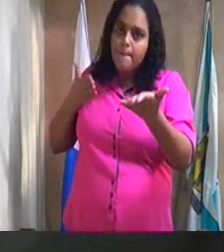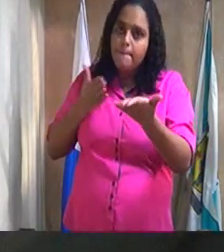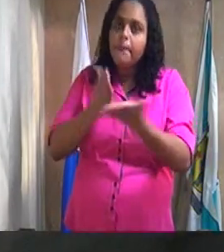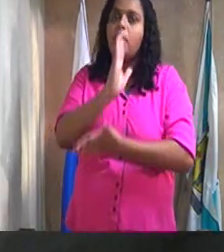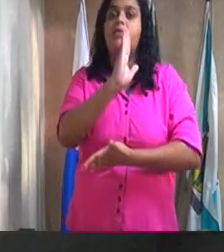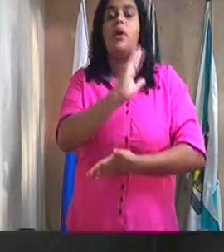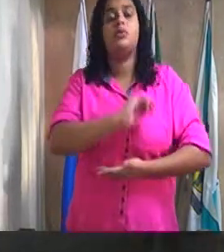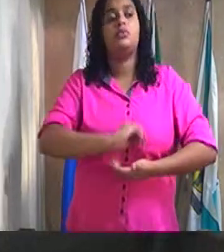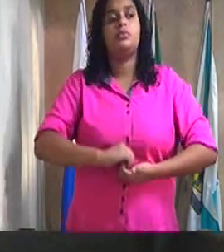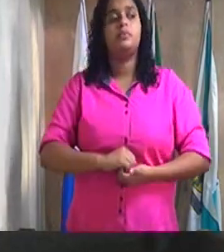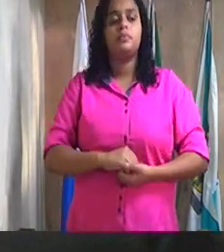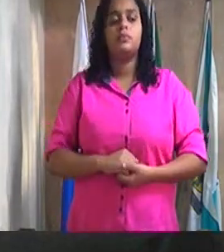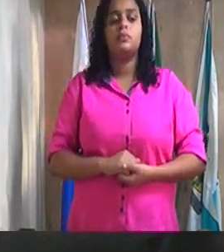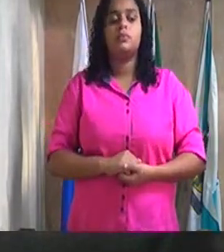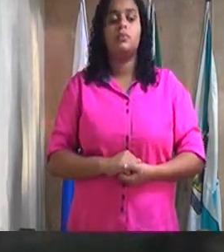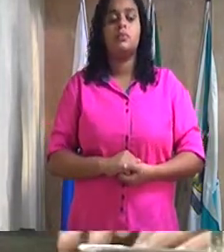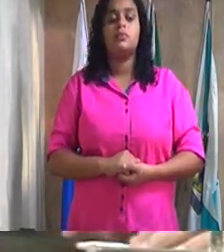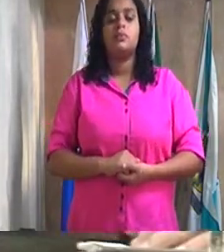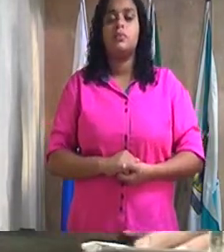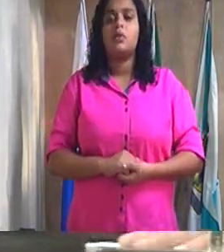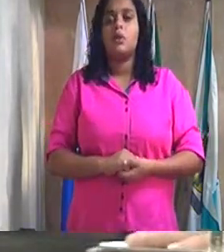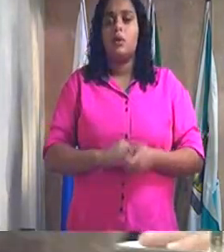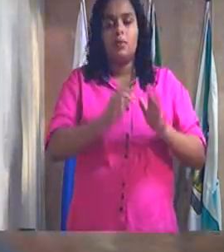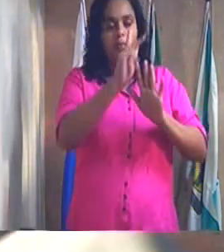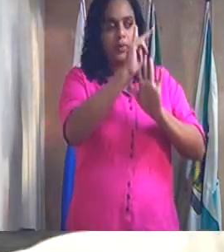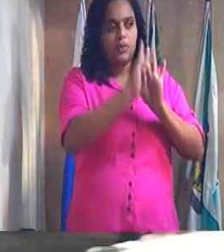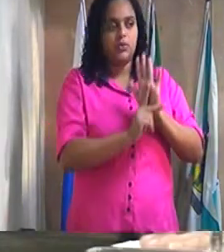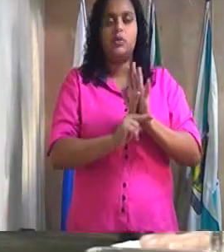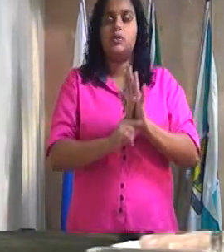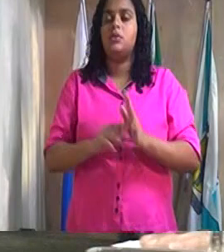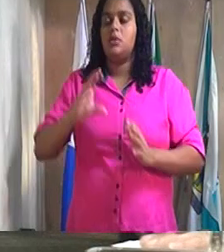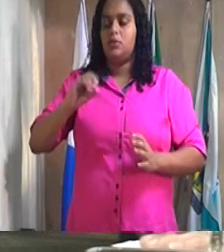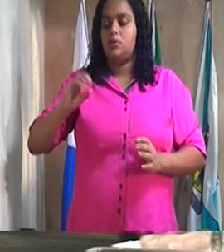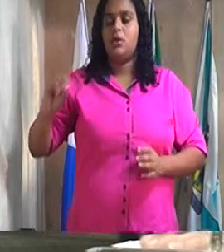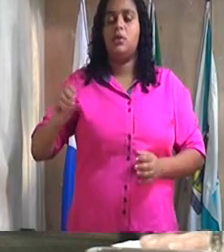por unanimidade. Projeto de resolução número